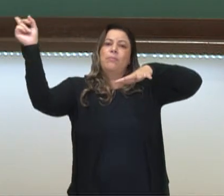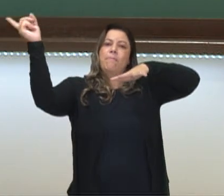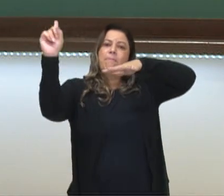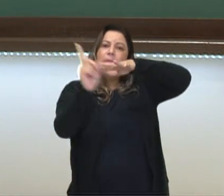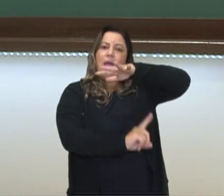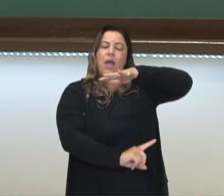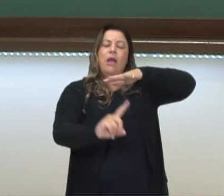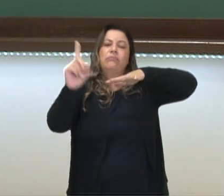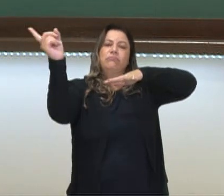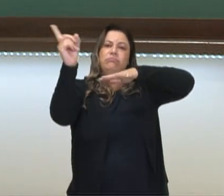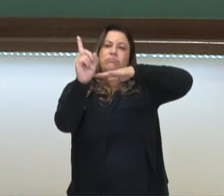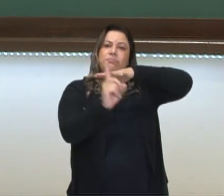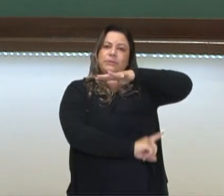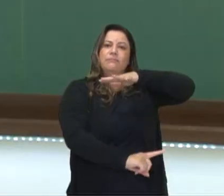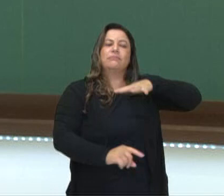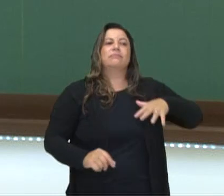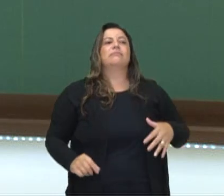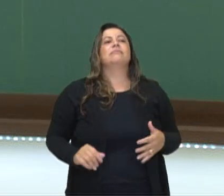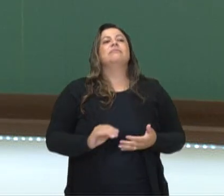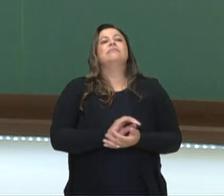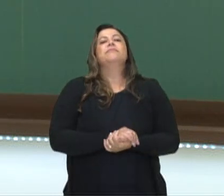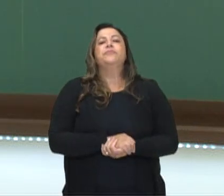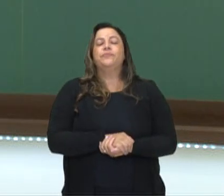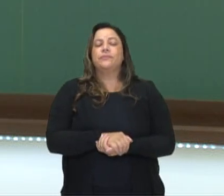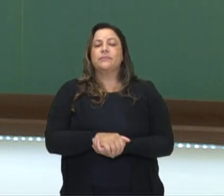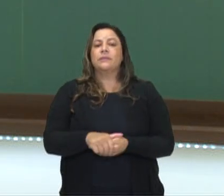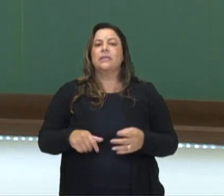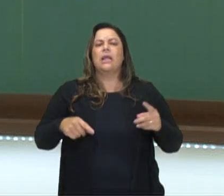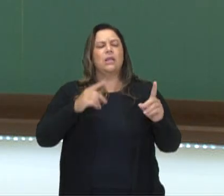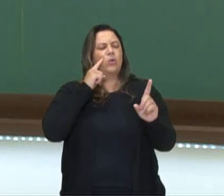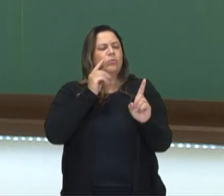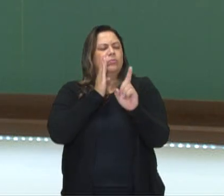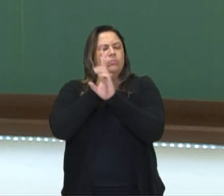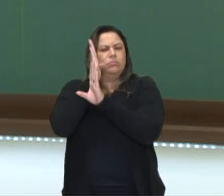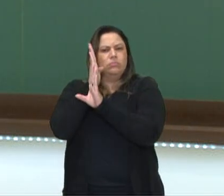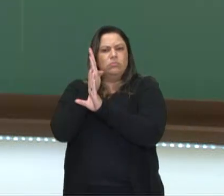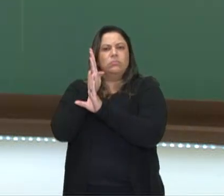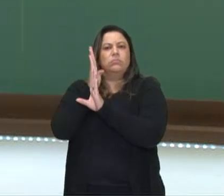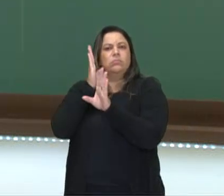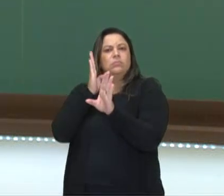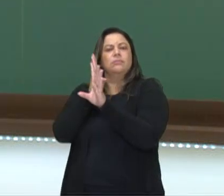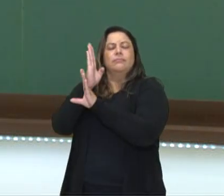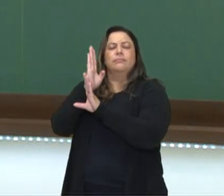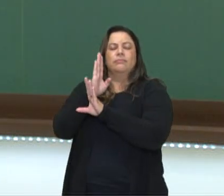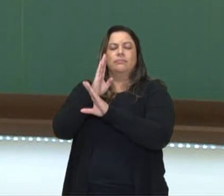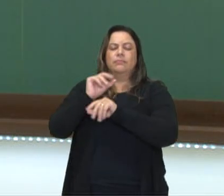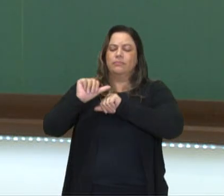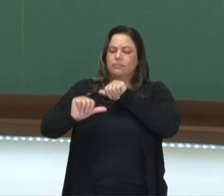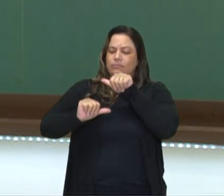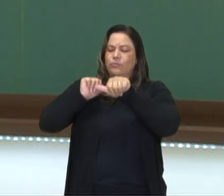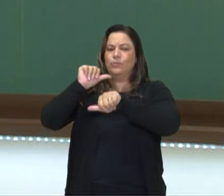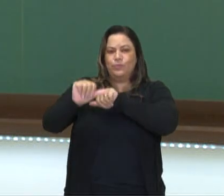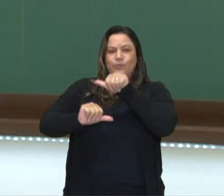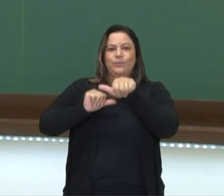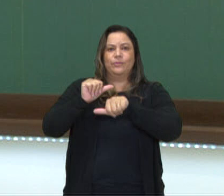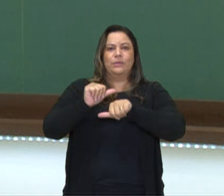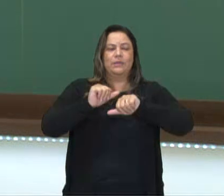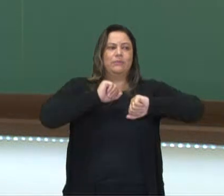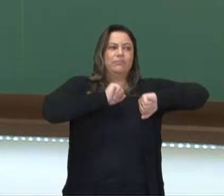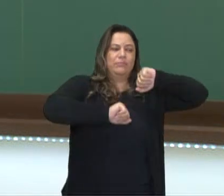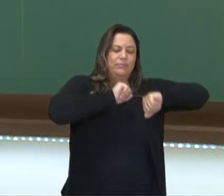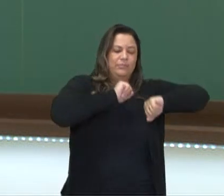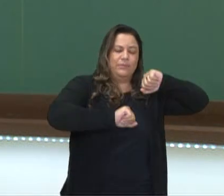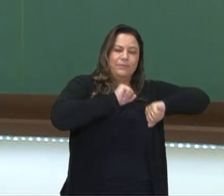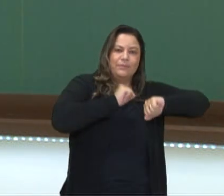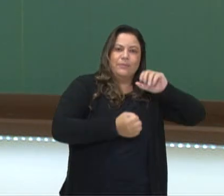de malefícios. E quando se constatou tal situação, houveram uma série de mudanças em processos produtivos, uma